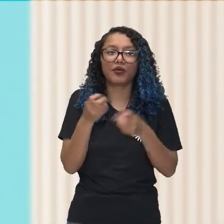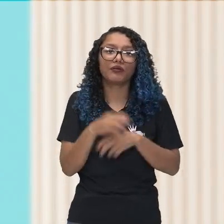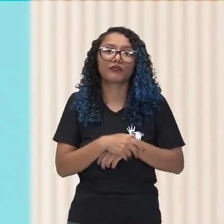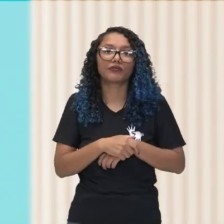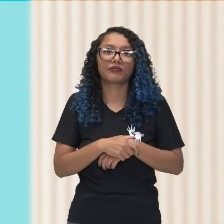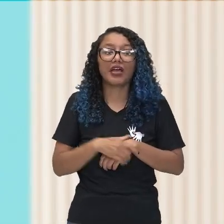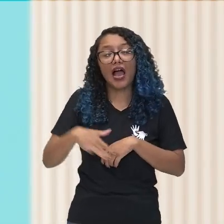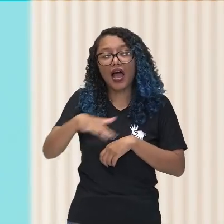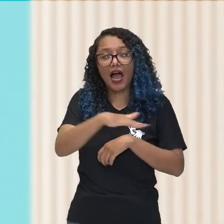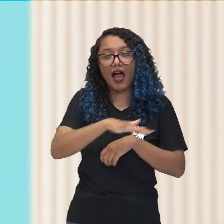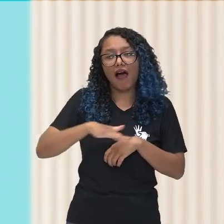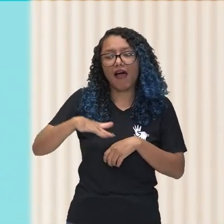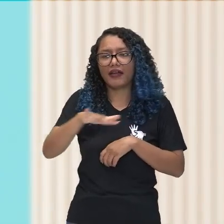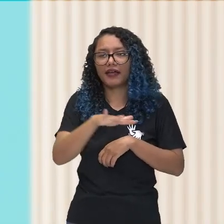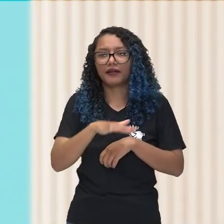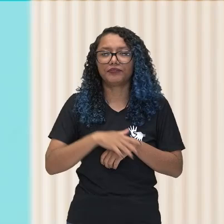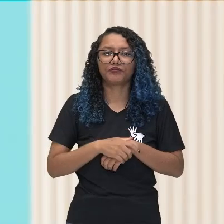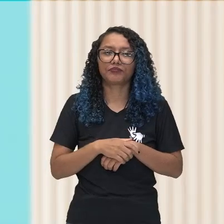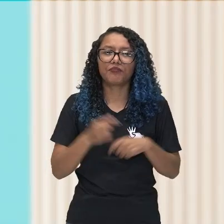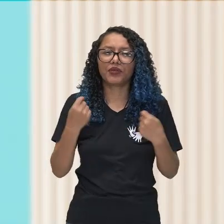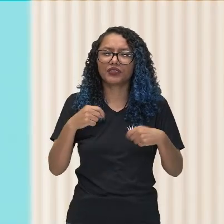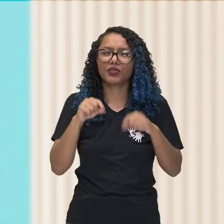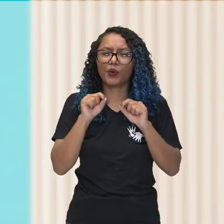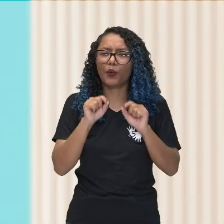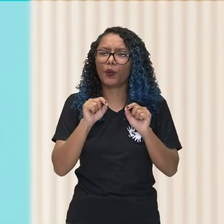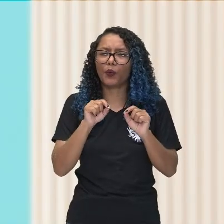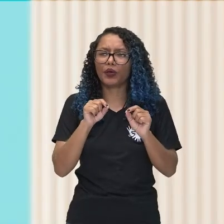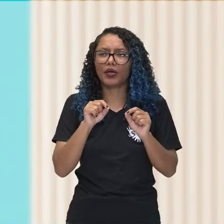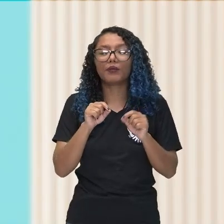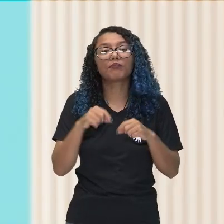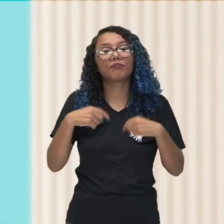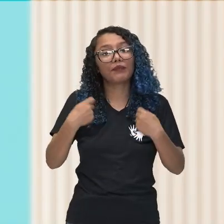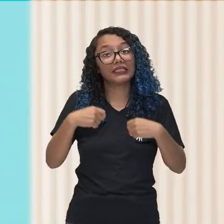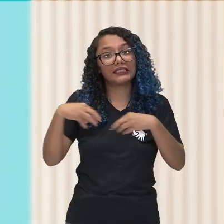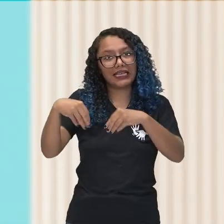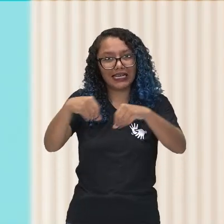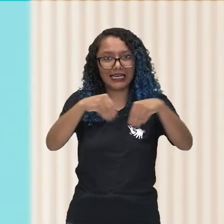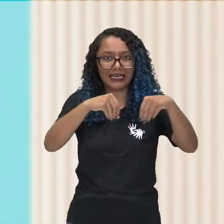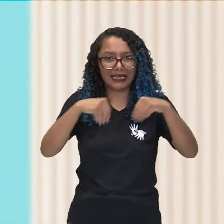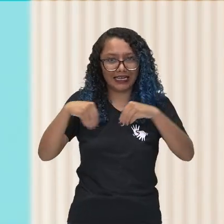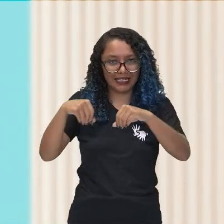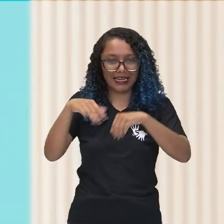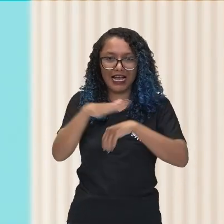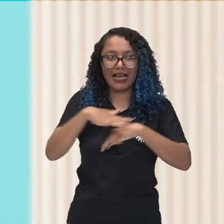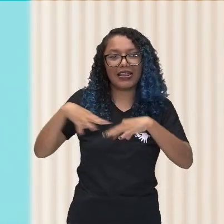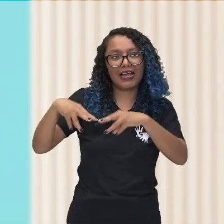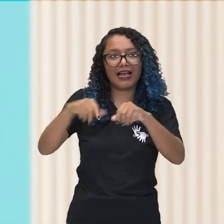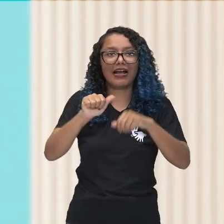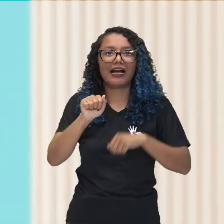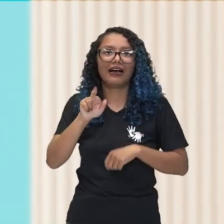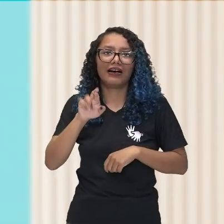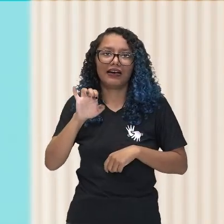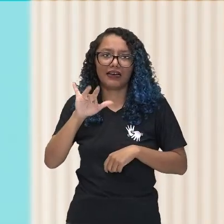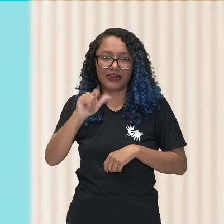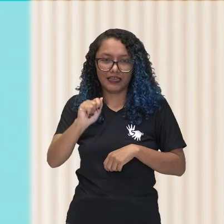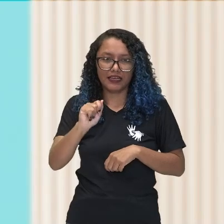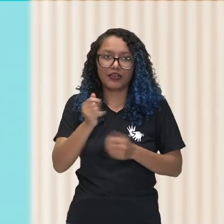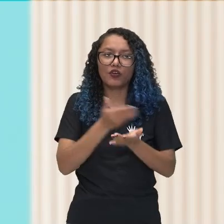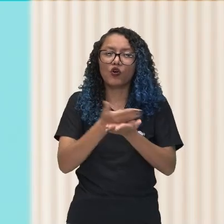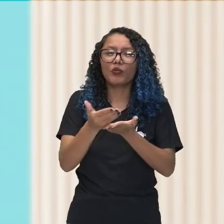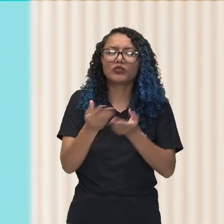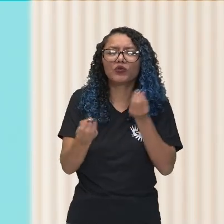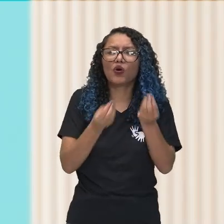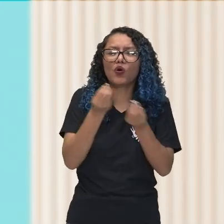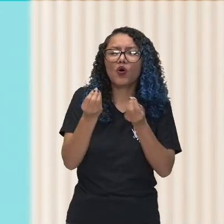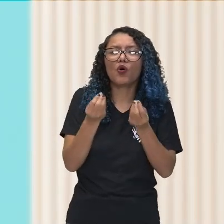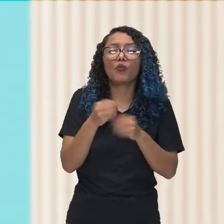Essa área, ela precisa ser uma área preenchida com areia. E ela se originou da prática do pessoal que